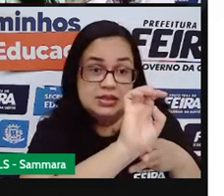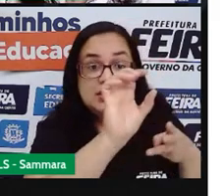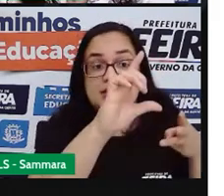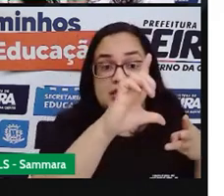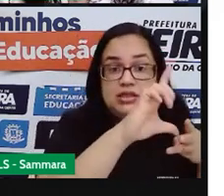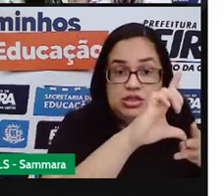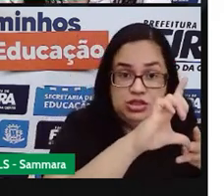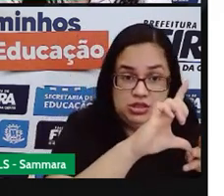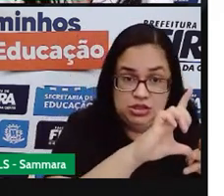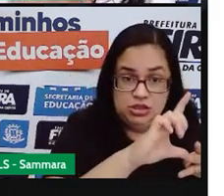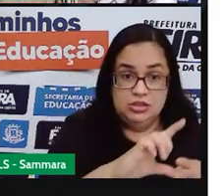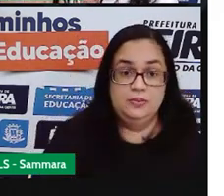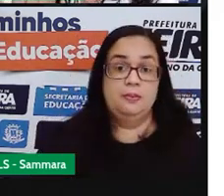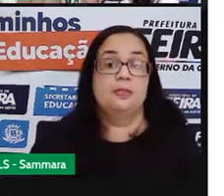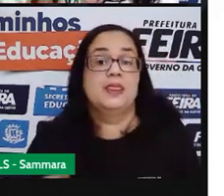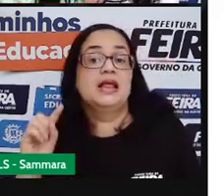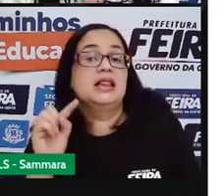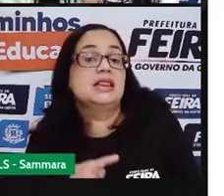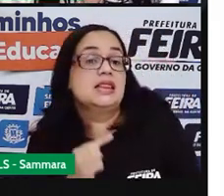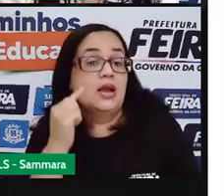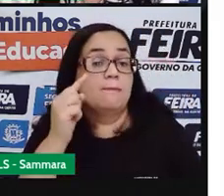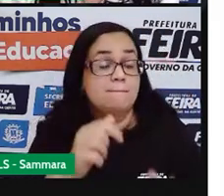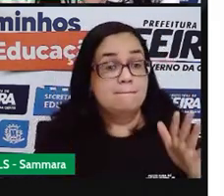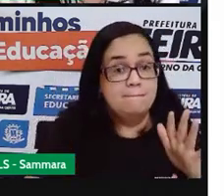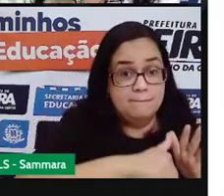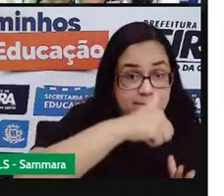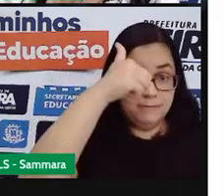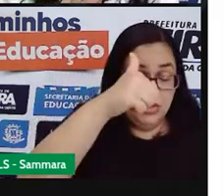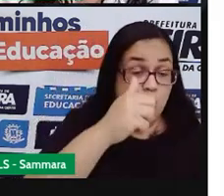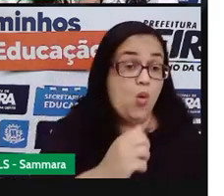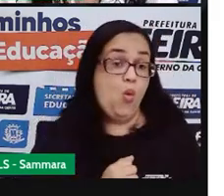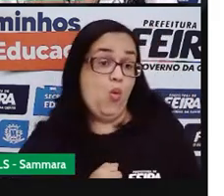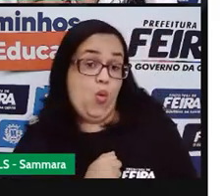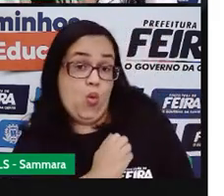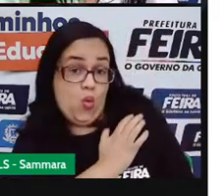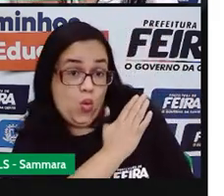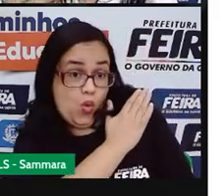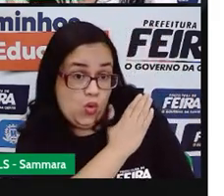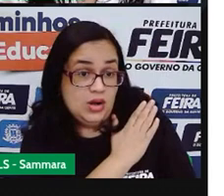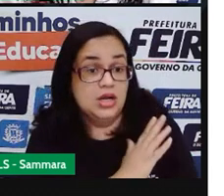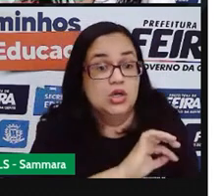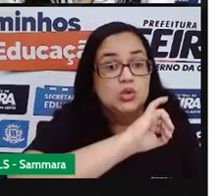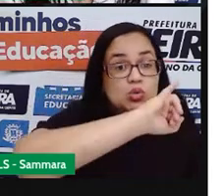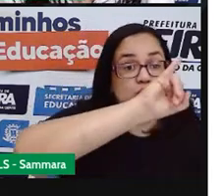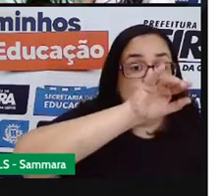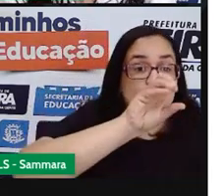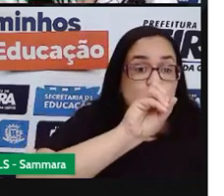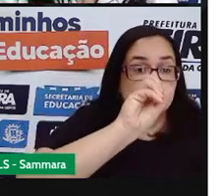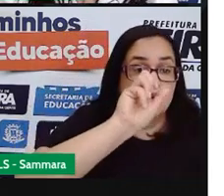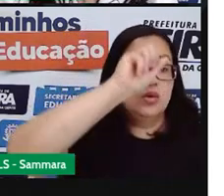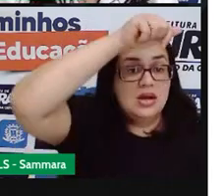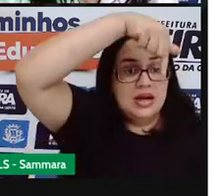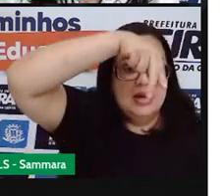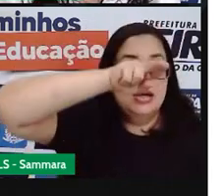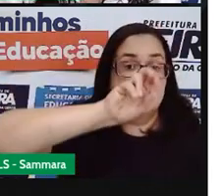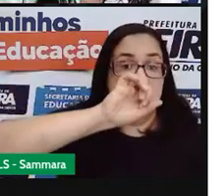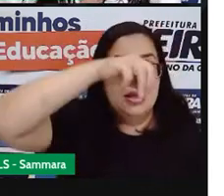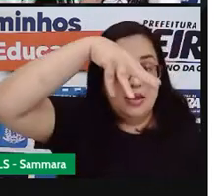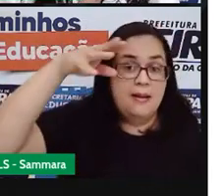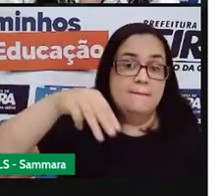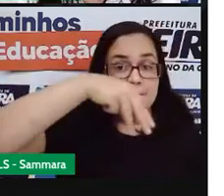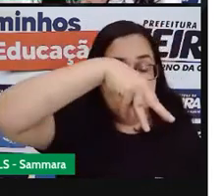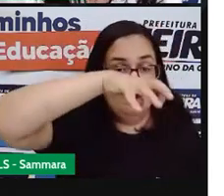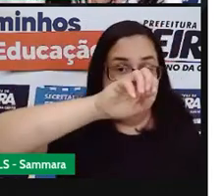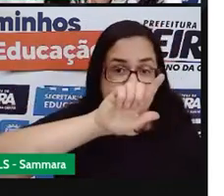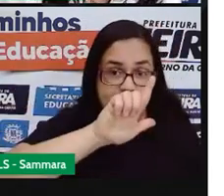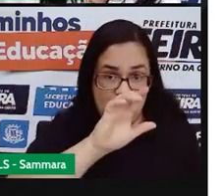Legislativo. Depois do primeiro-intendente, o coronel Joaquim Melo Sampaio tomou posse em